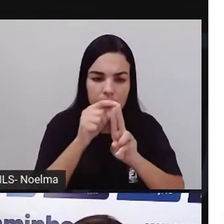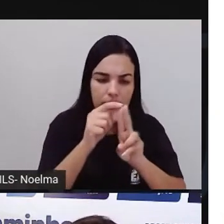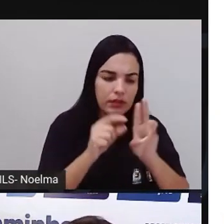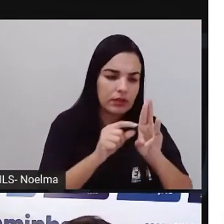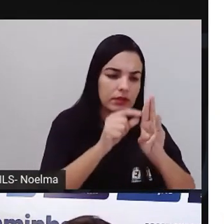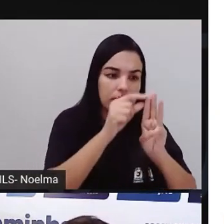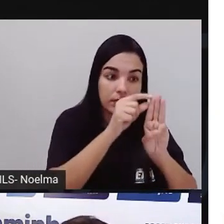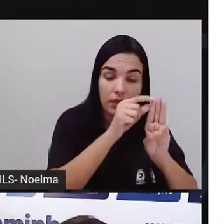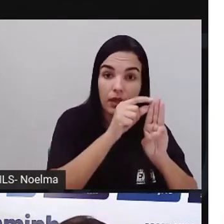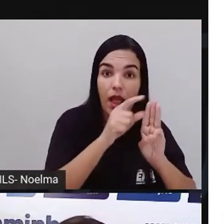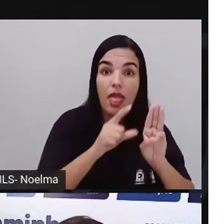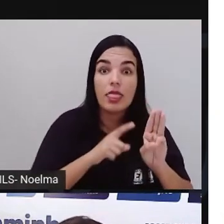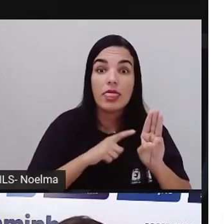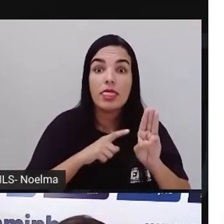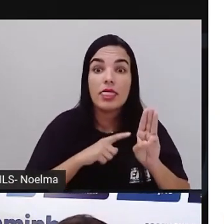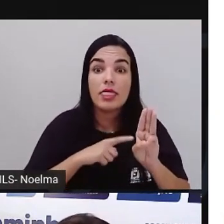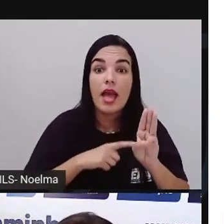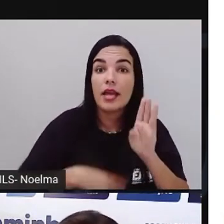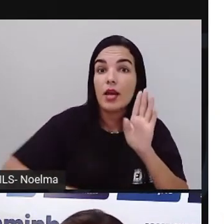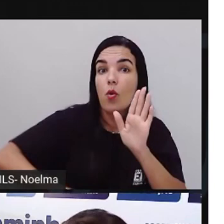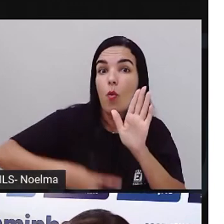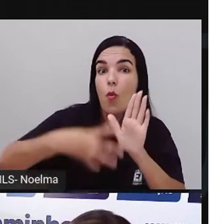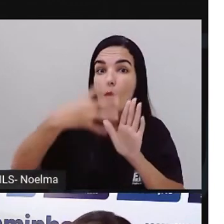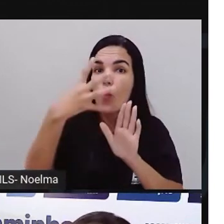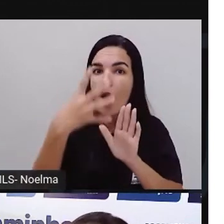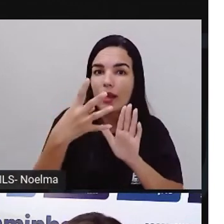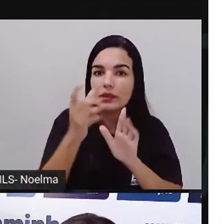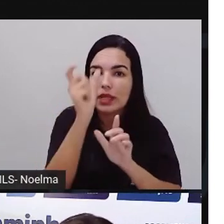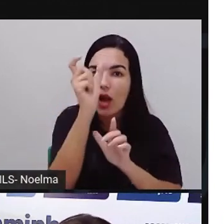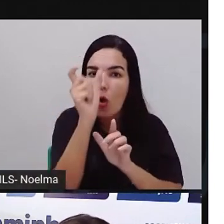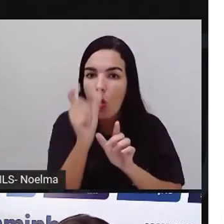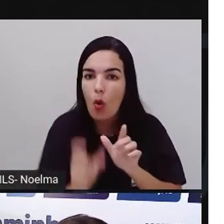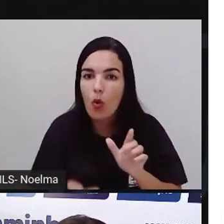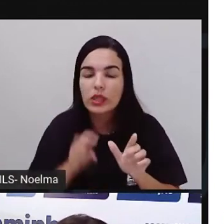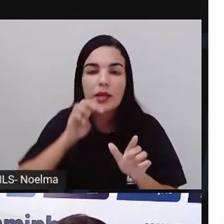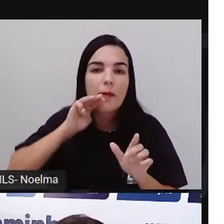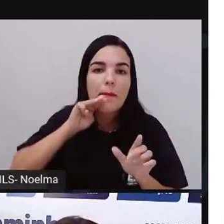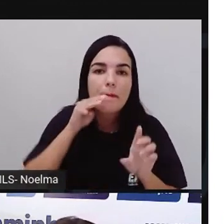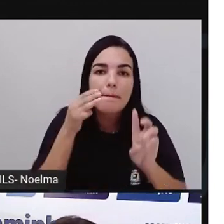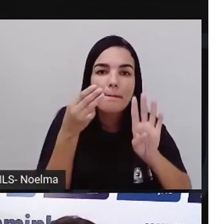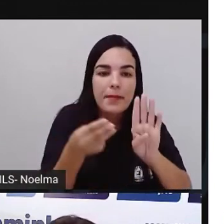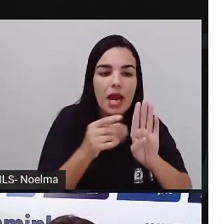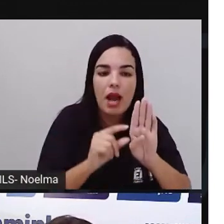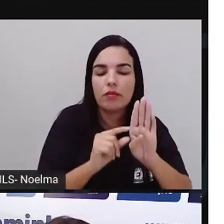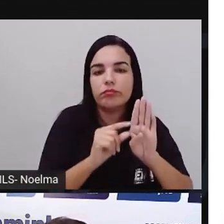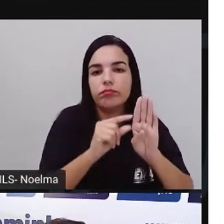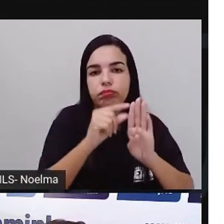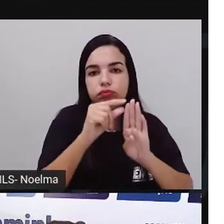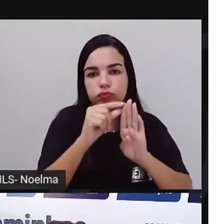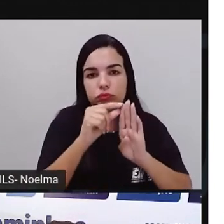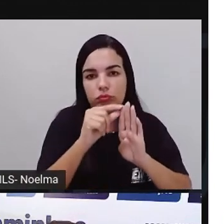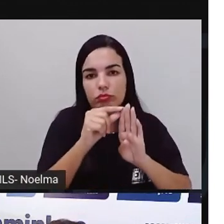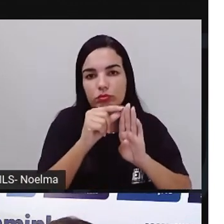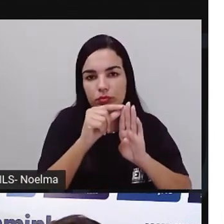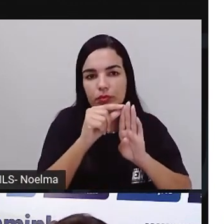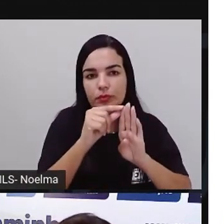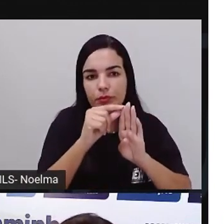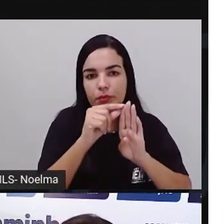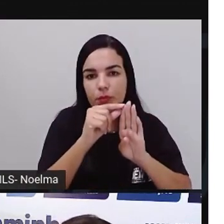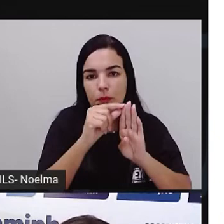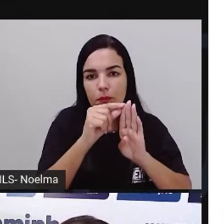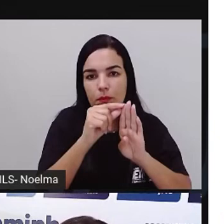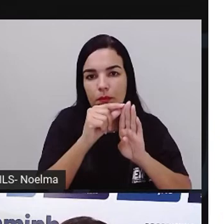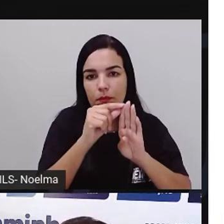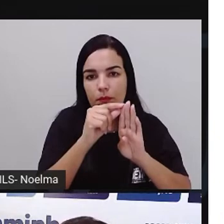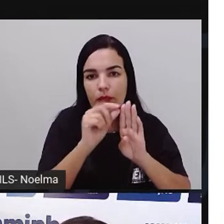milhares, eu já tenho aqui ó, a 4ª ordem, que é a ordem das unidades de milhar. Depois